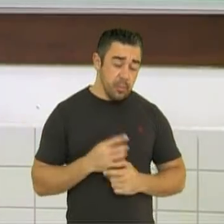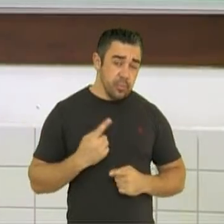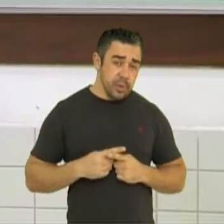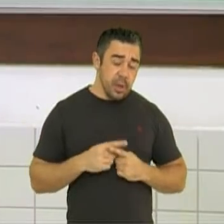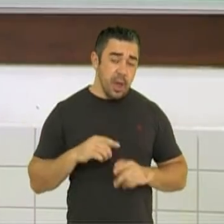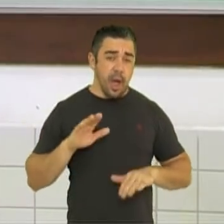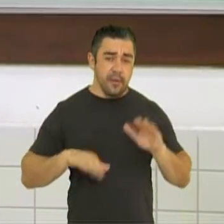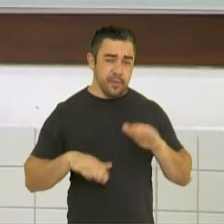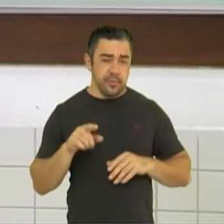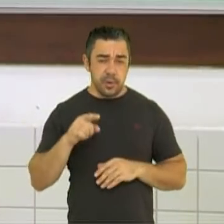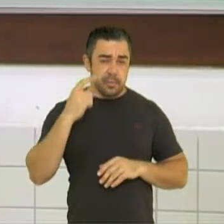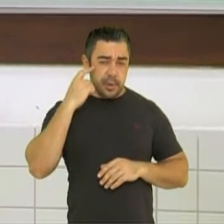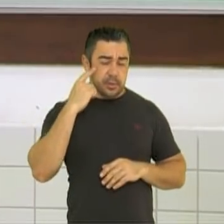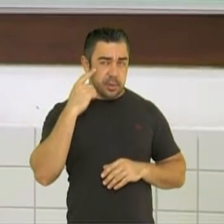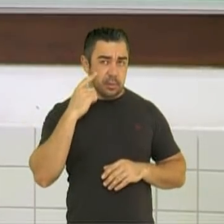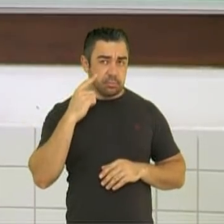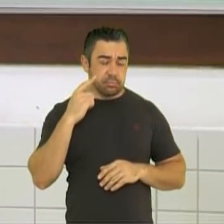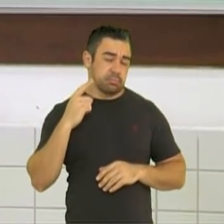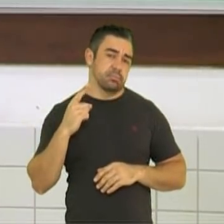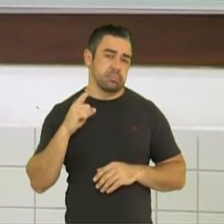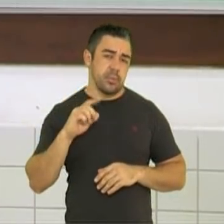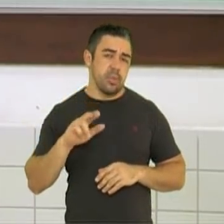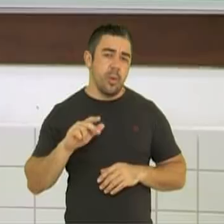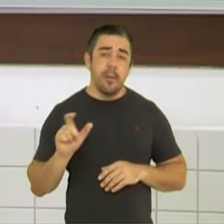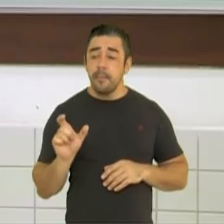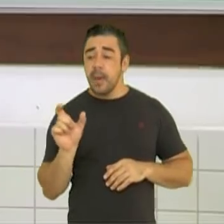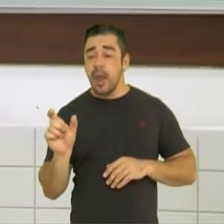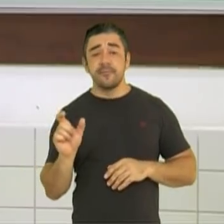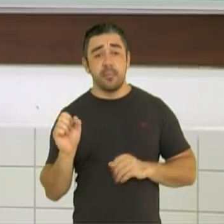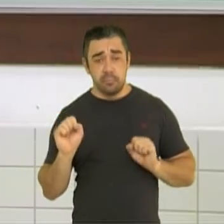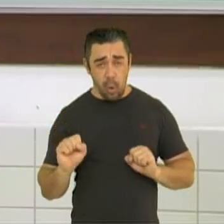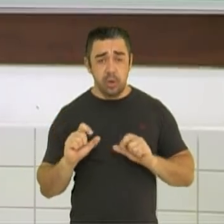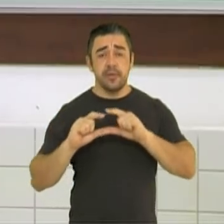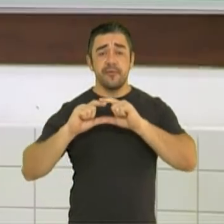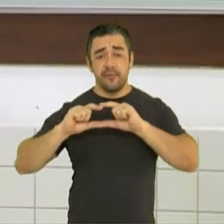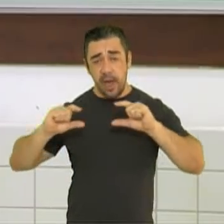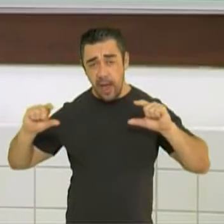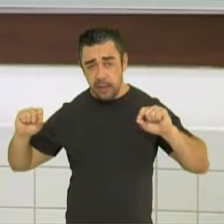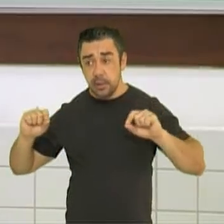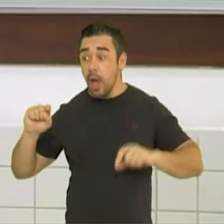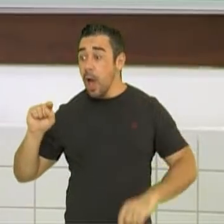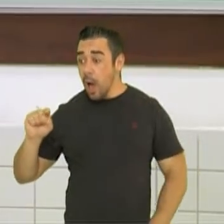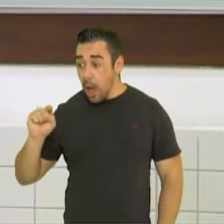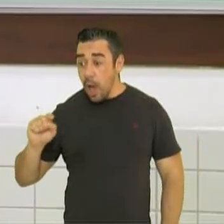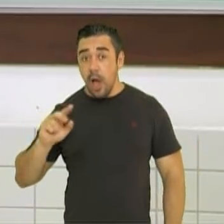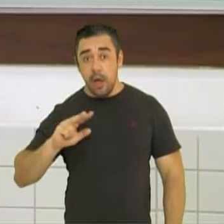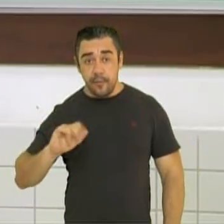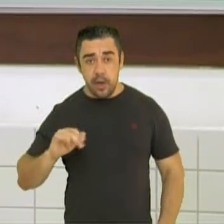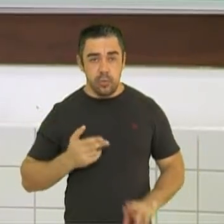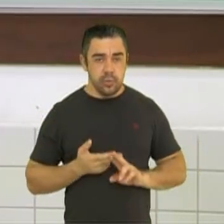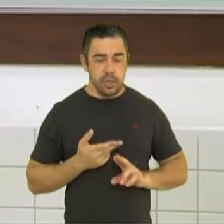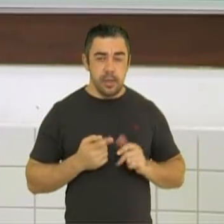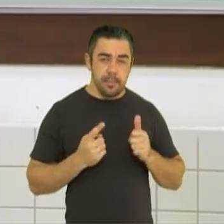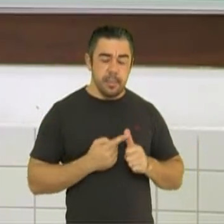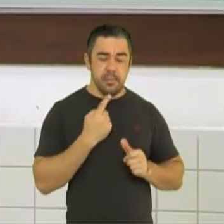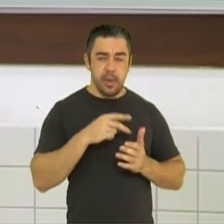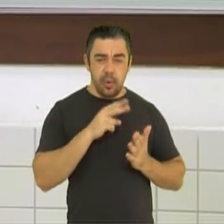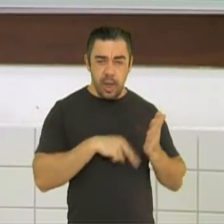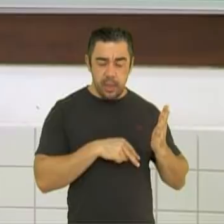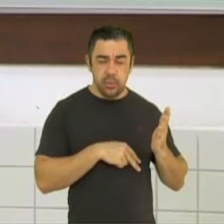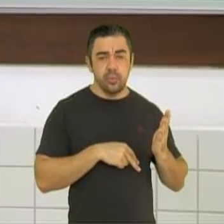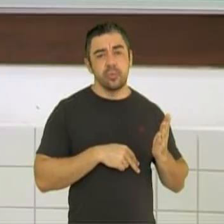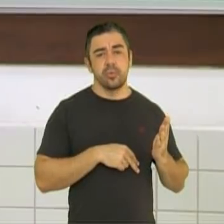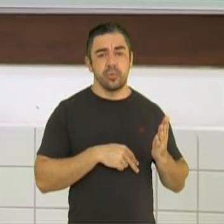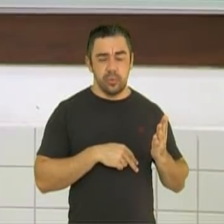você pensa uma ideia e não precisa ser uma palavra, pode ser uma frase, né? Que você, isso aqui vai servir. Quando você faz a primeira leitura do